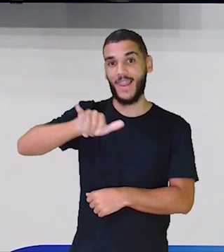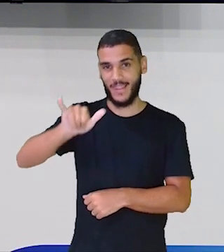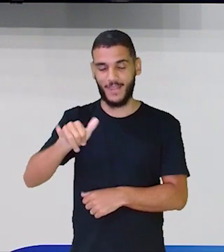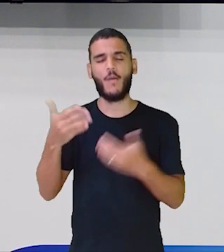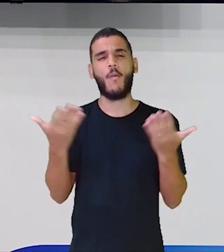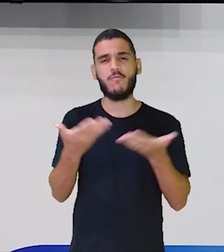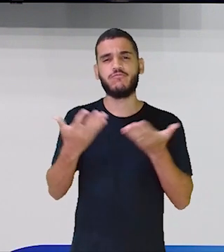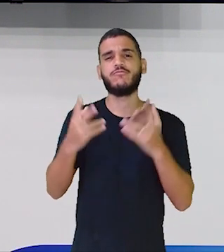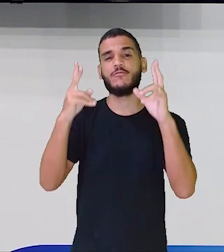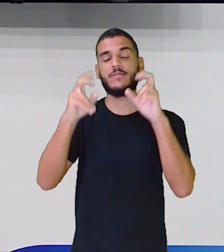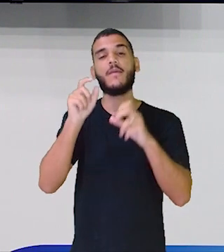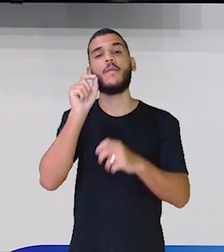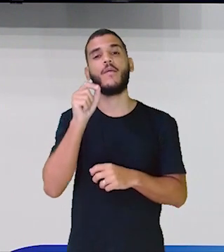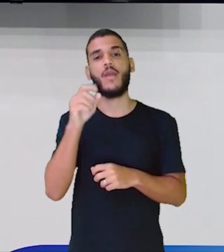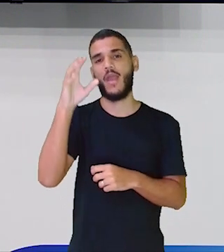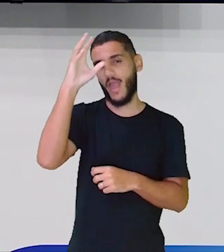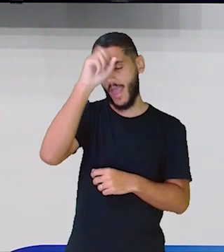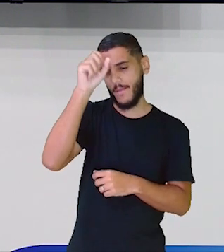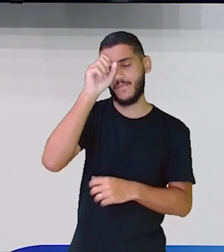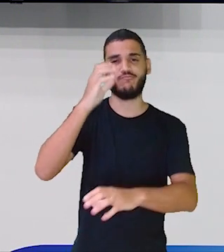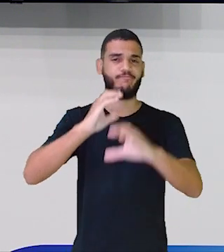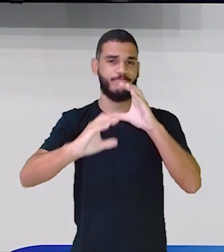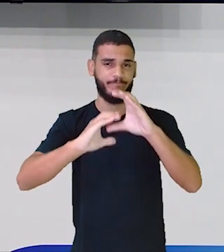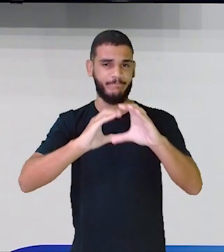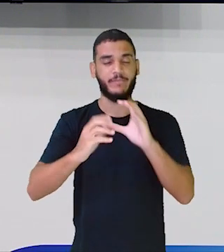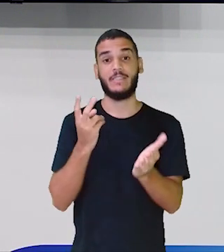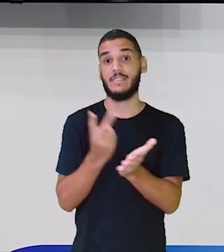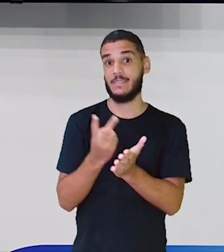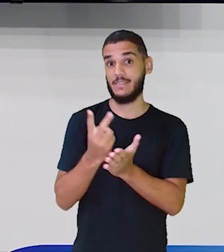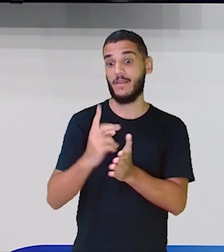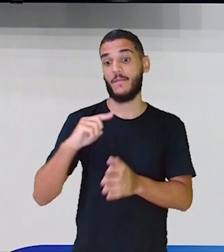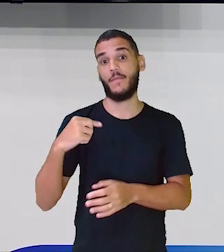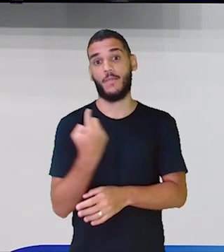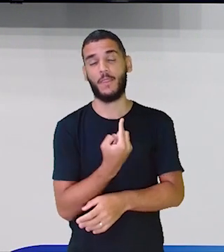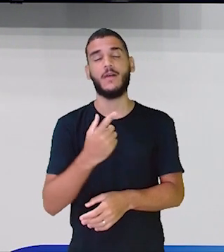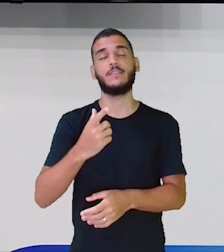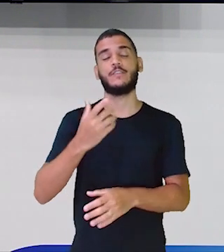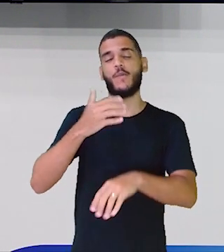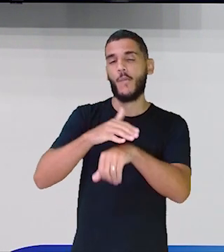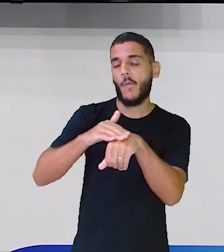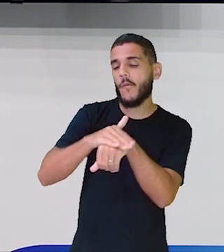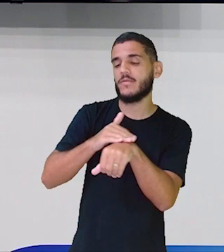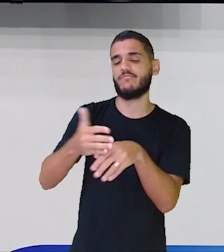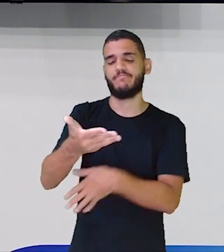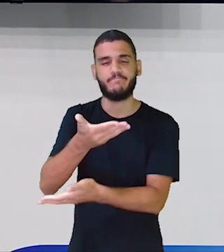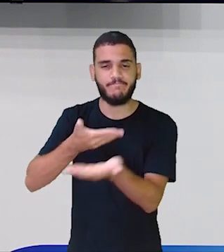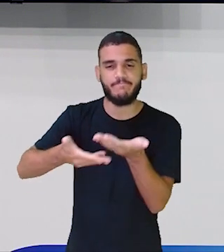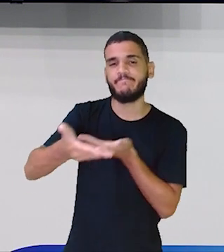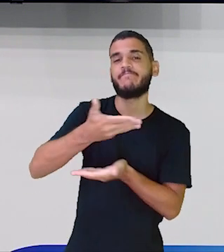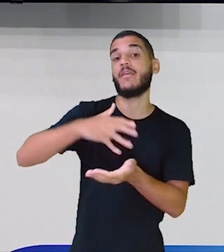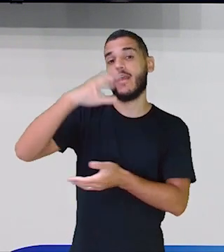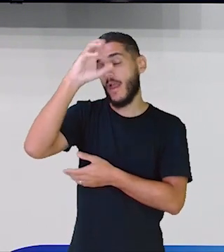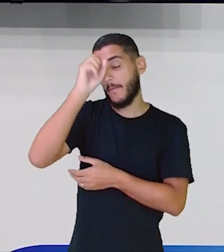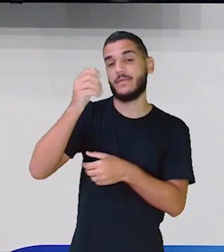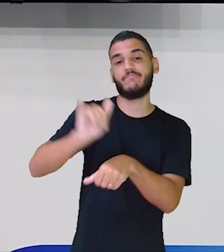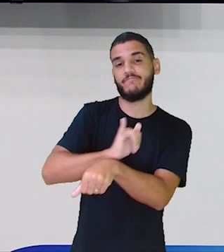com a temática de hoje, aprender para se comunicar. Sempre estamos aqui conversando, aprendendo sobre as formas